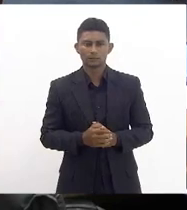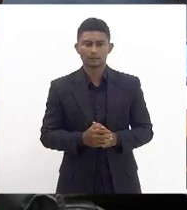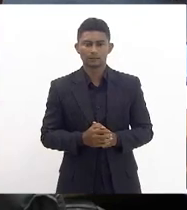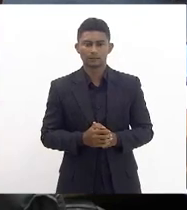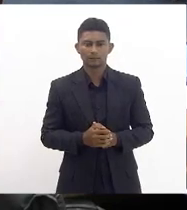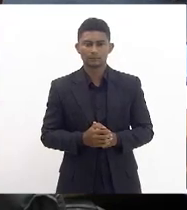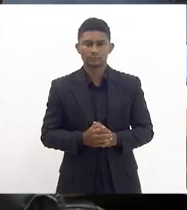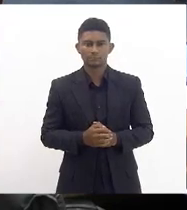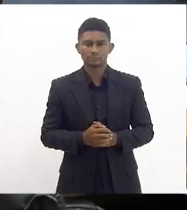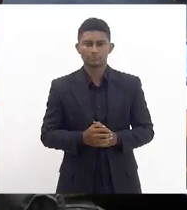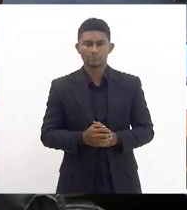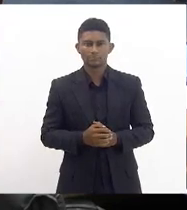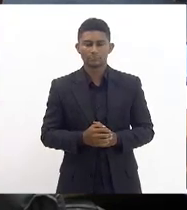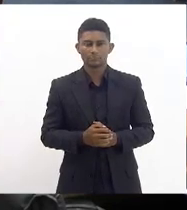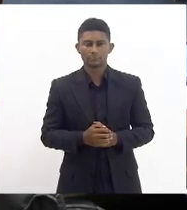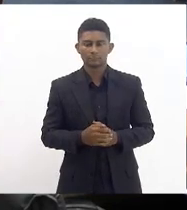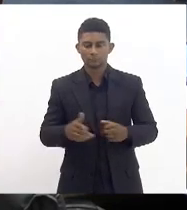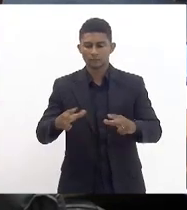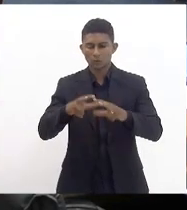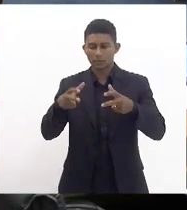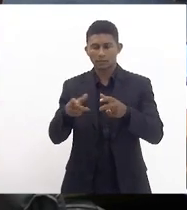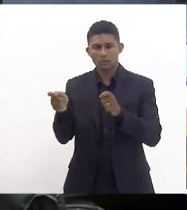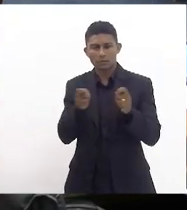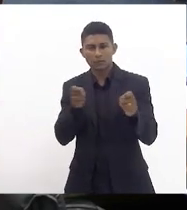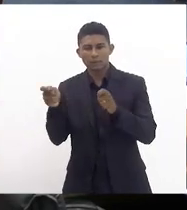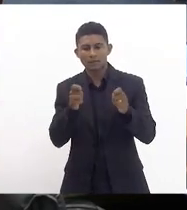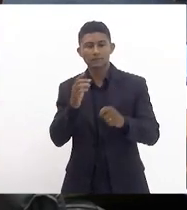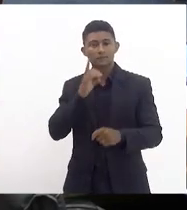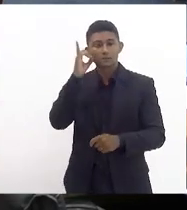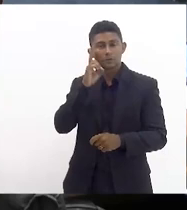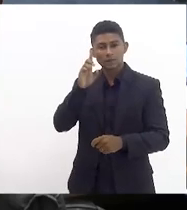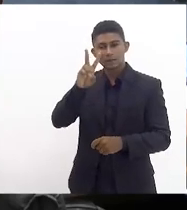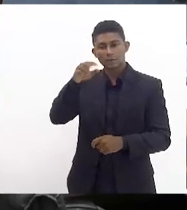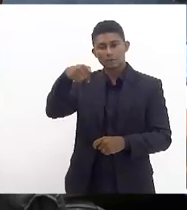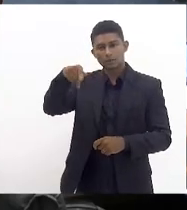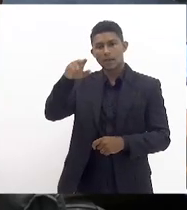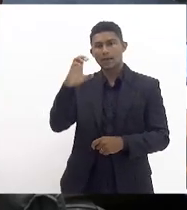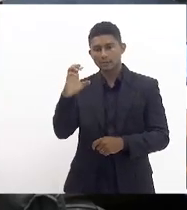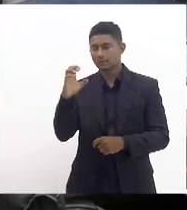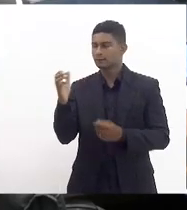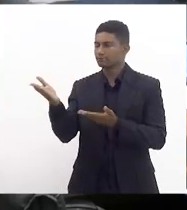Vamos embora. Pela Comissão de Economia, deputado Valdeque Carneiro.